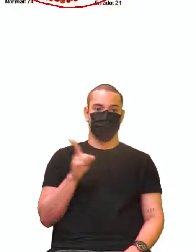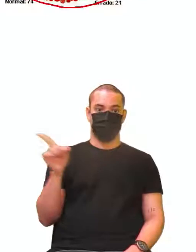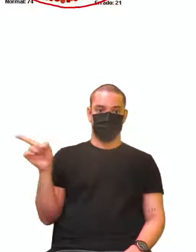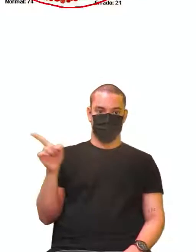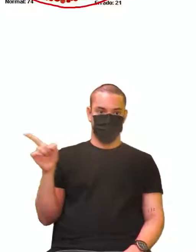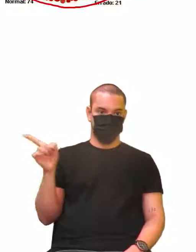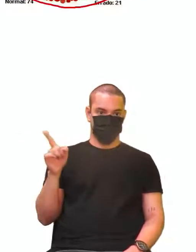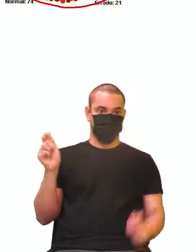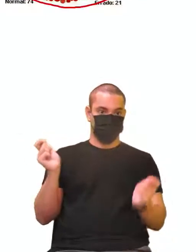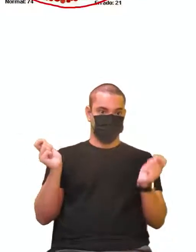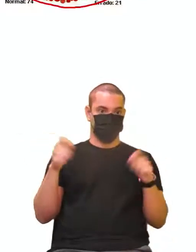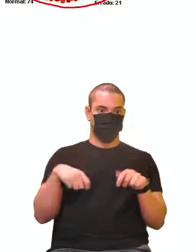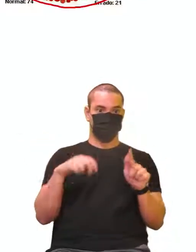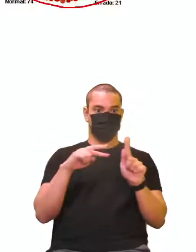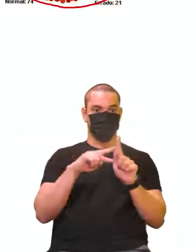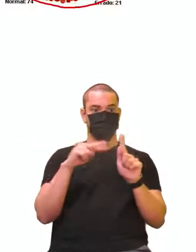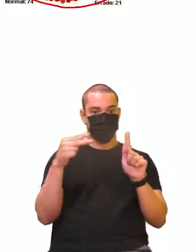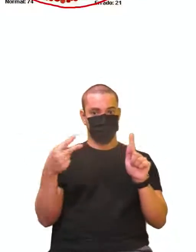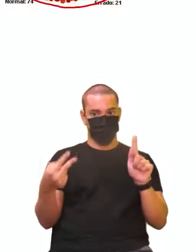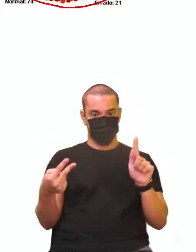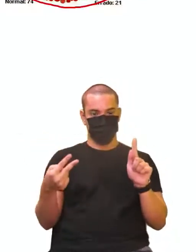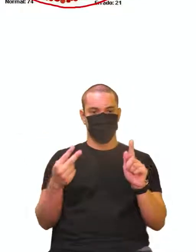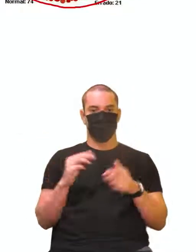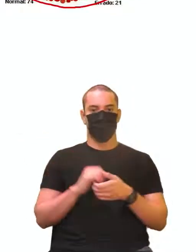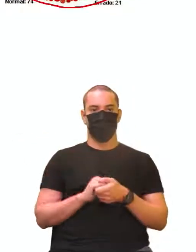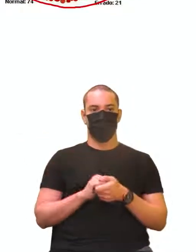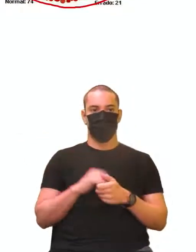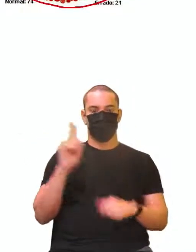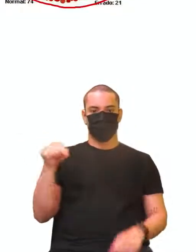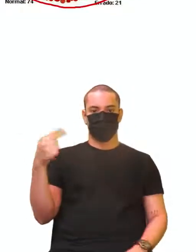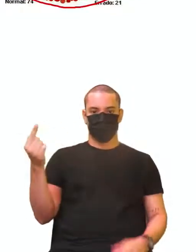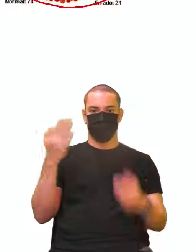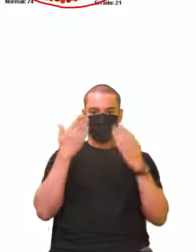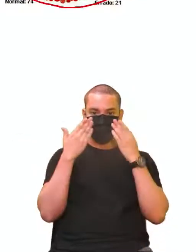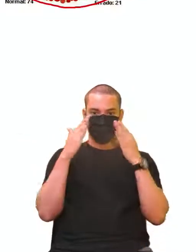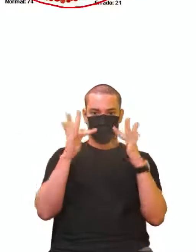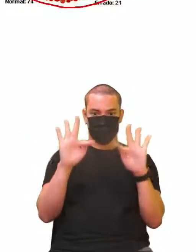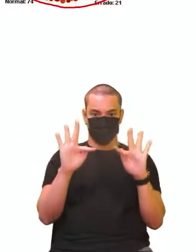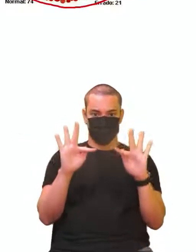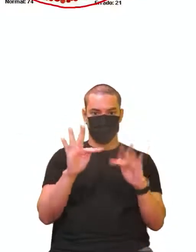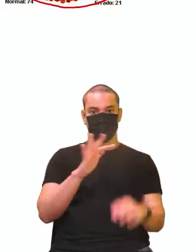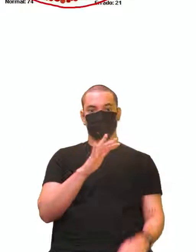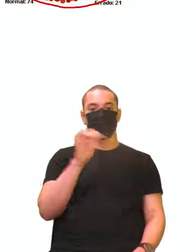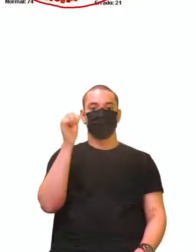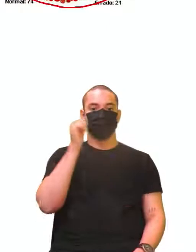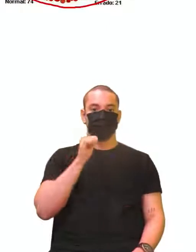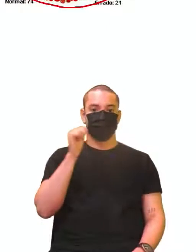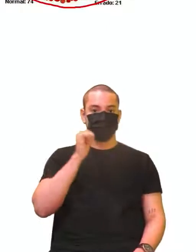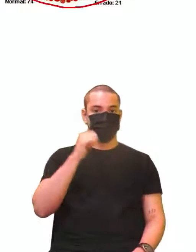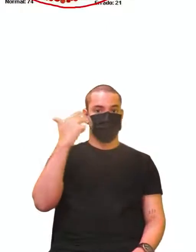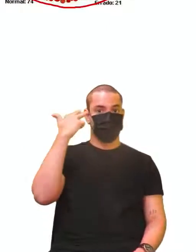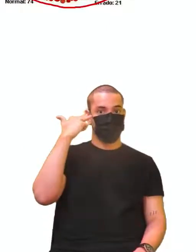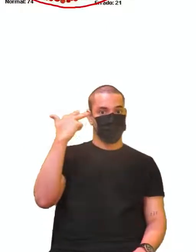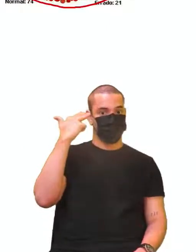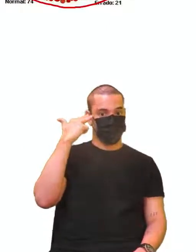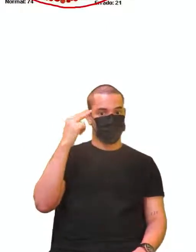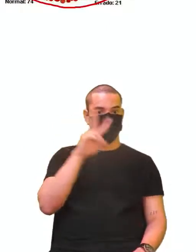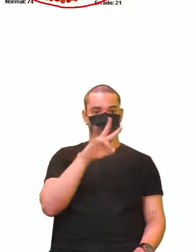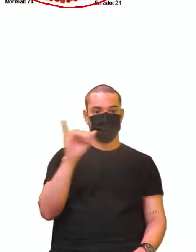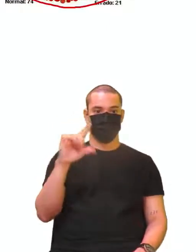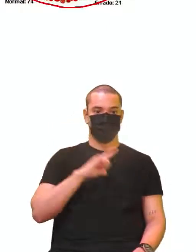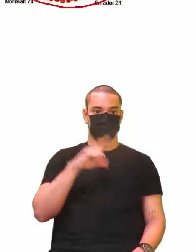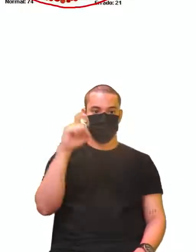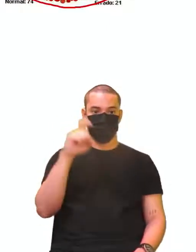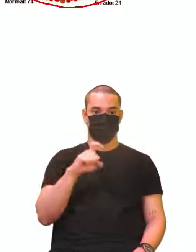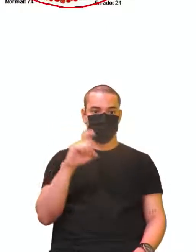aqui, presta atenção. Esses aqui são os fenótipos. Então a mulher normal, ela vai ser